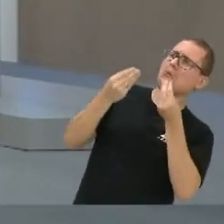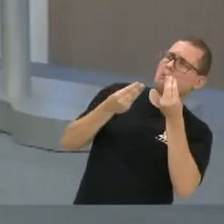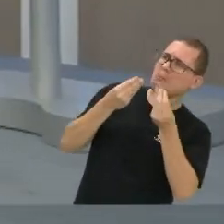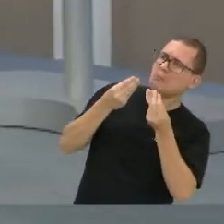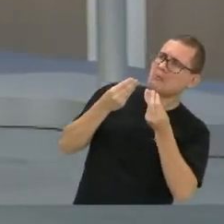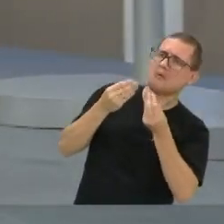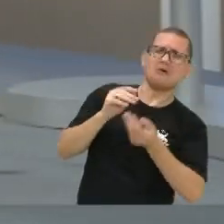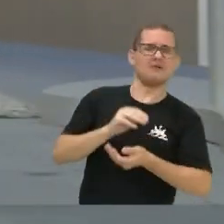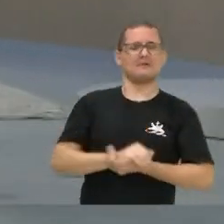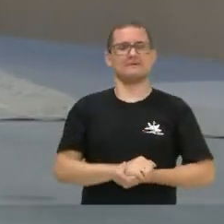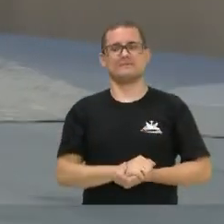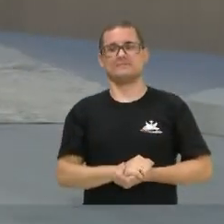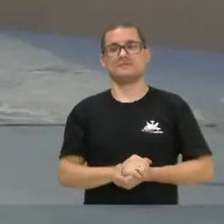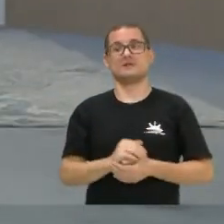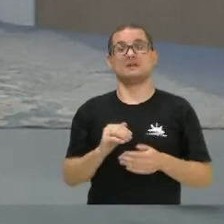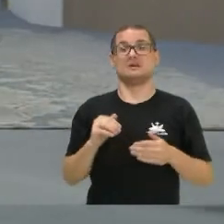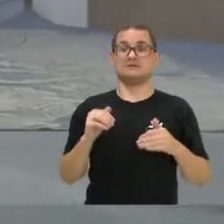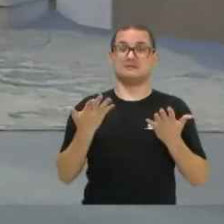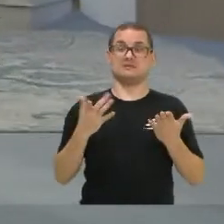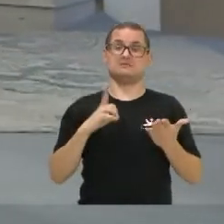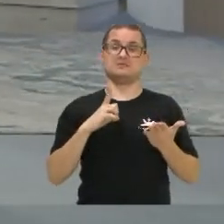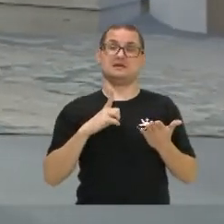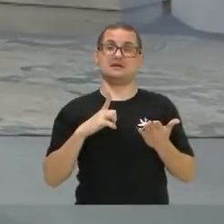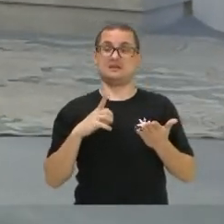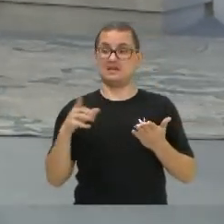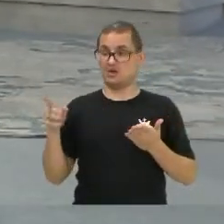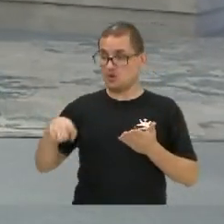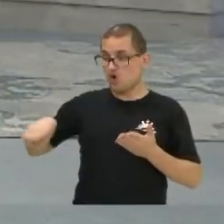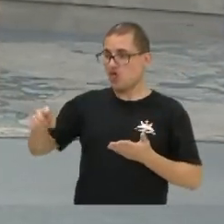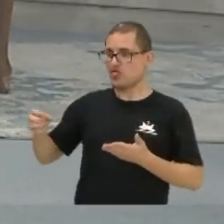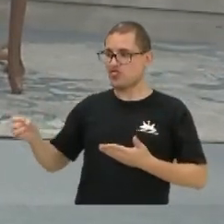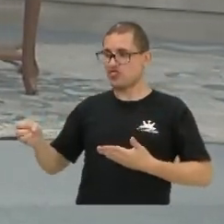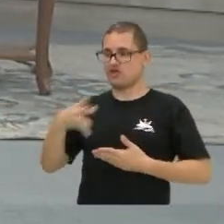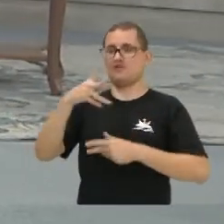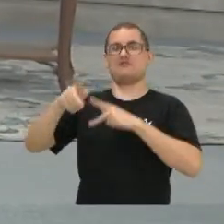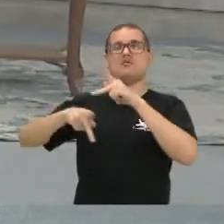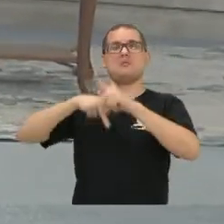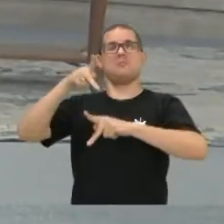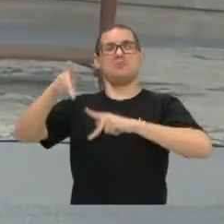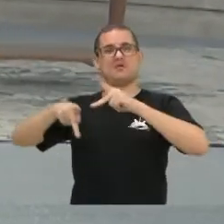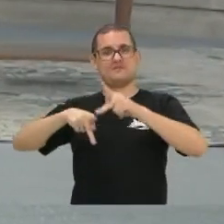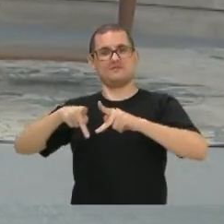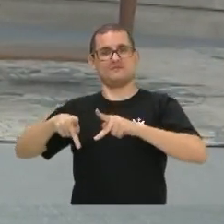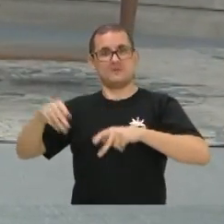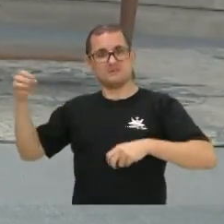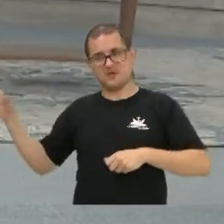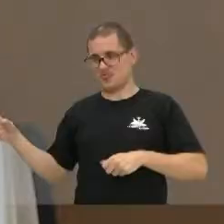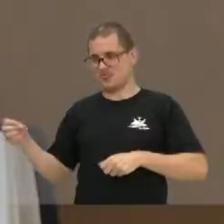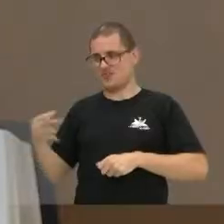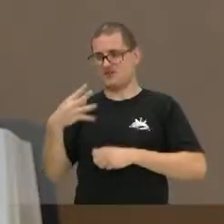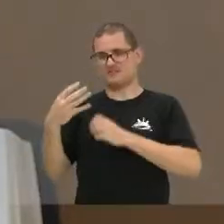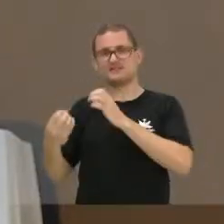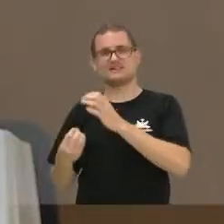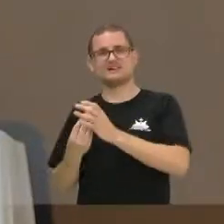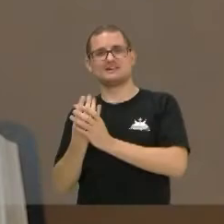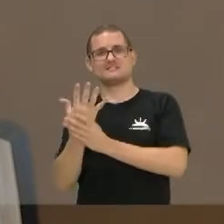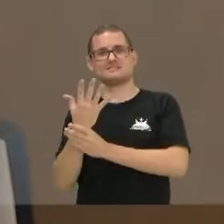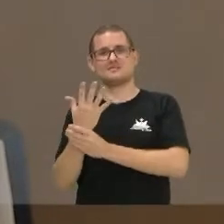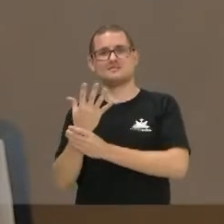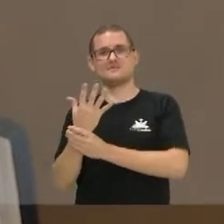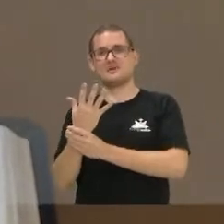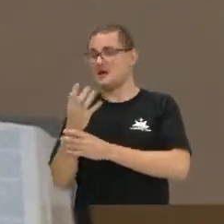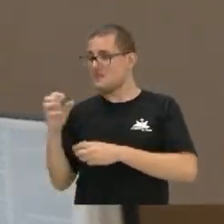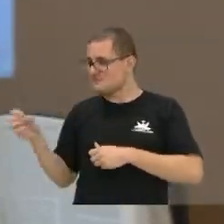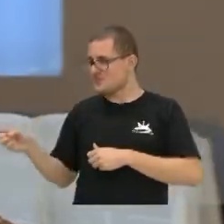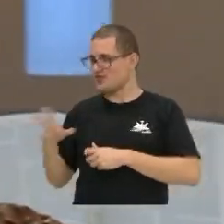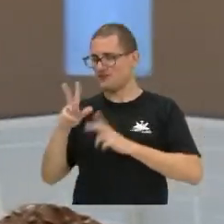e então surgiu um novo povo surgiu uma nova criação uma nova humanidade